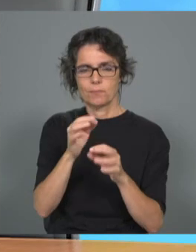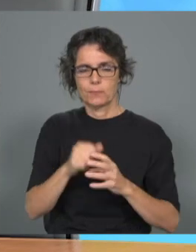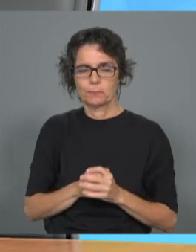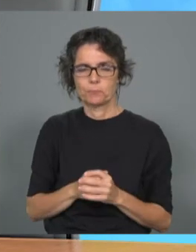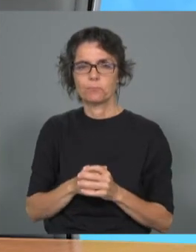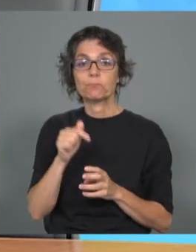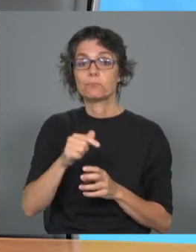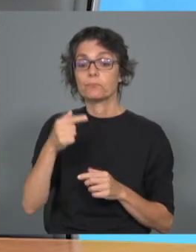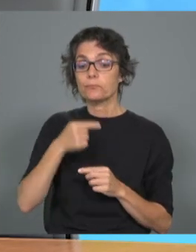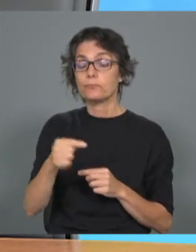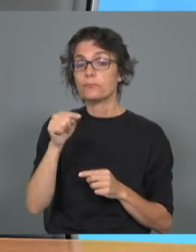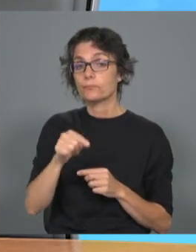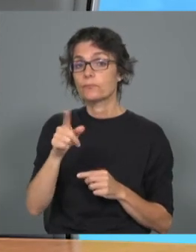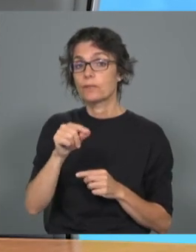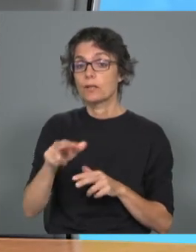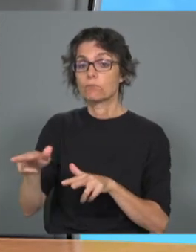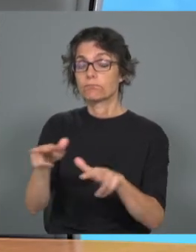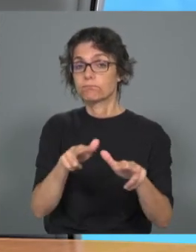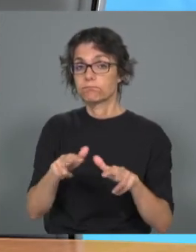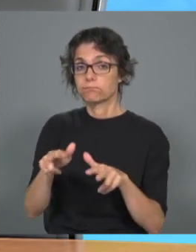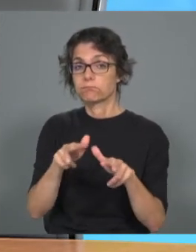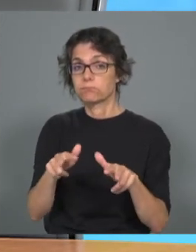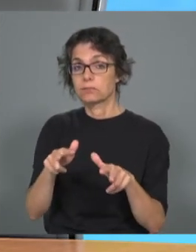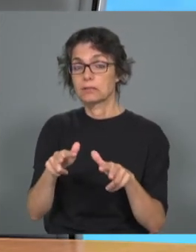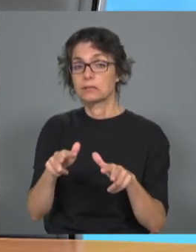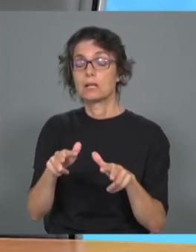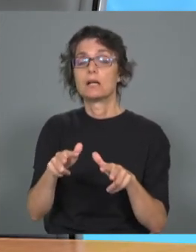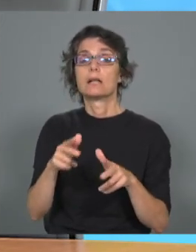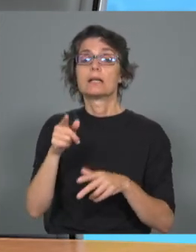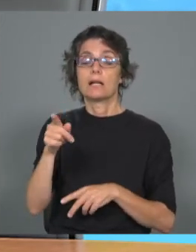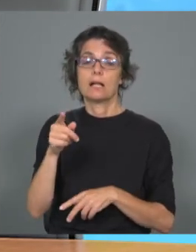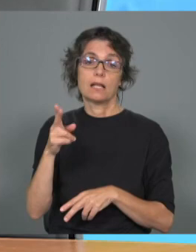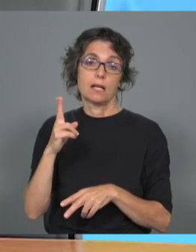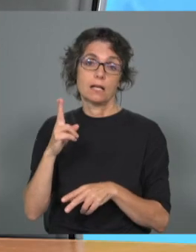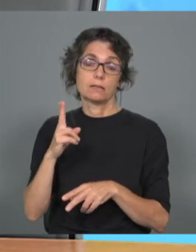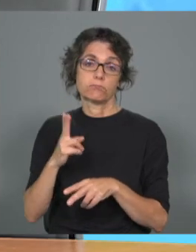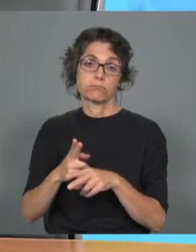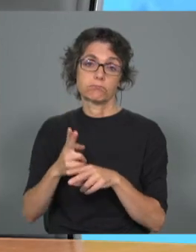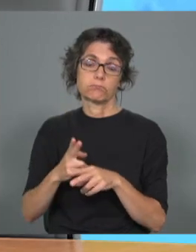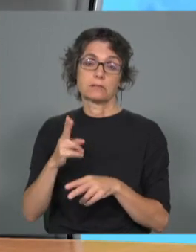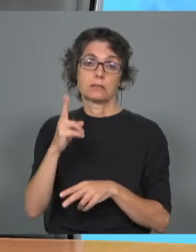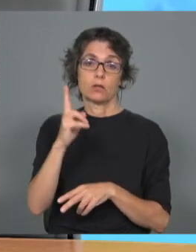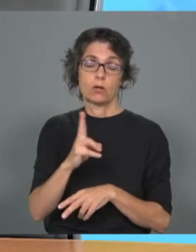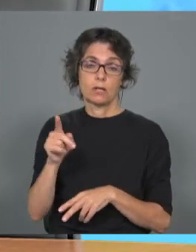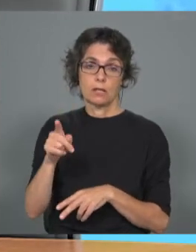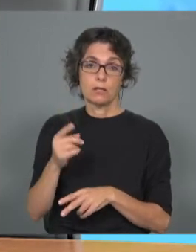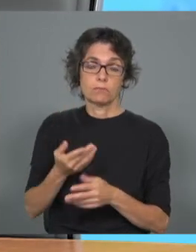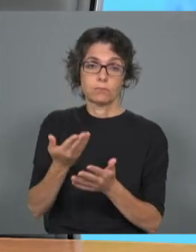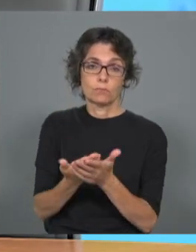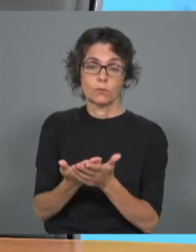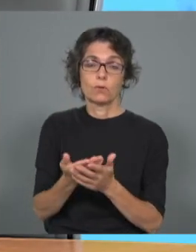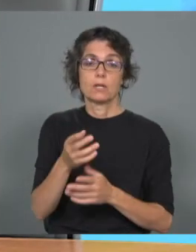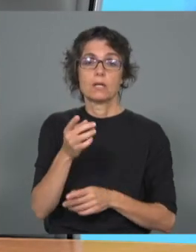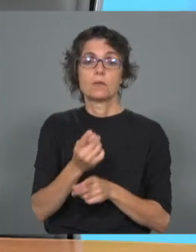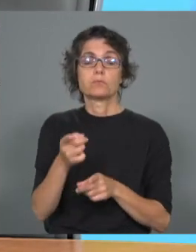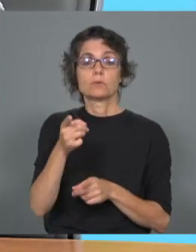durante esta semana os vídeos que a Santa Sé propõe para ajudar-nos a pensar este tema, porque não ser só uma coisa